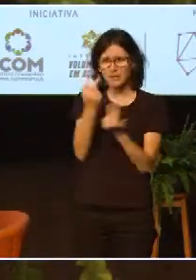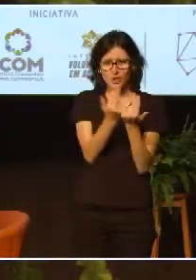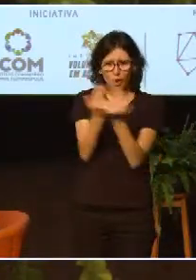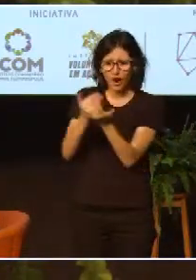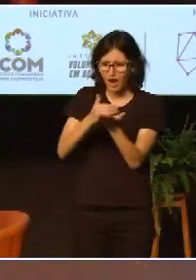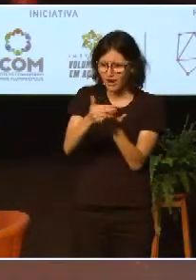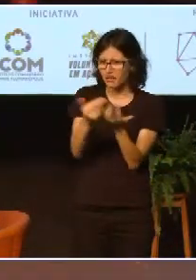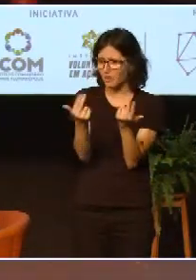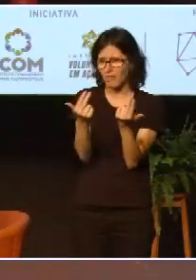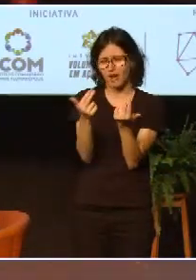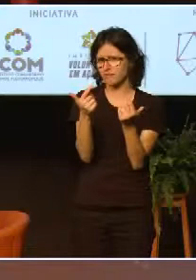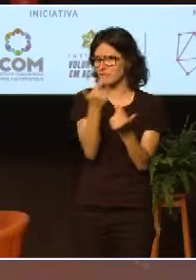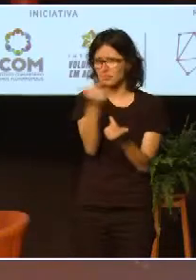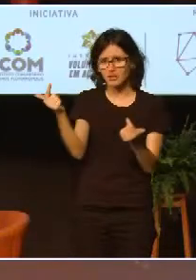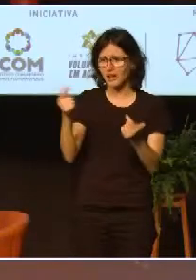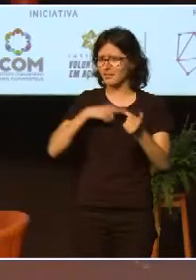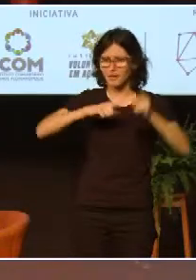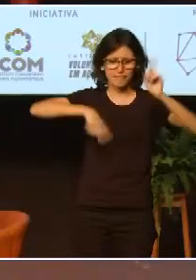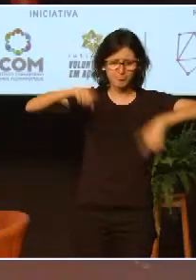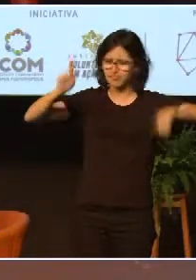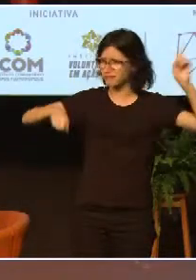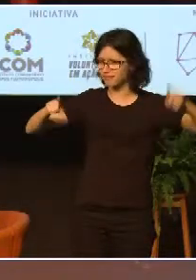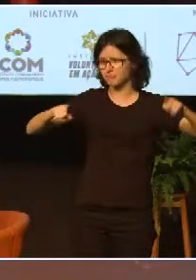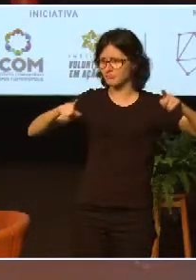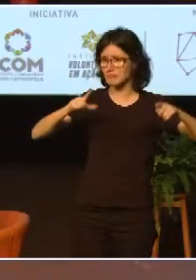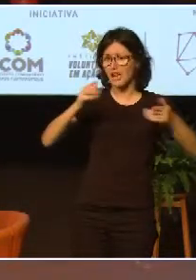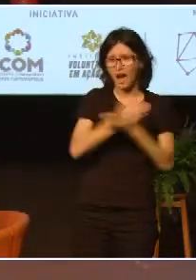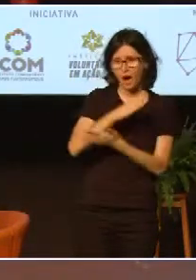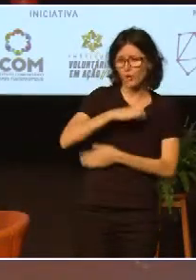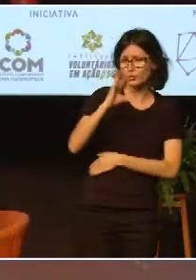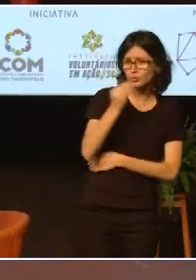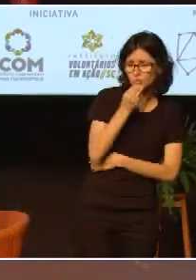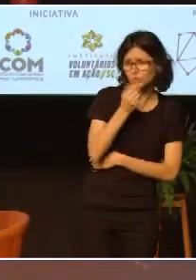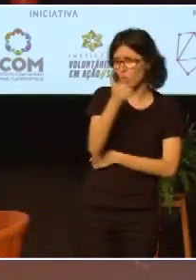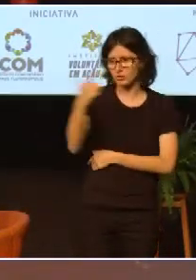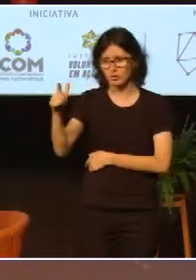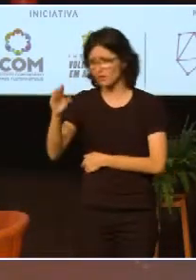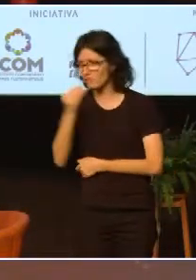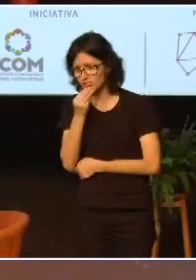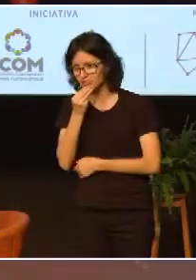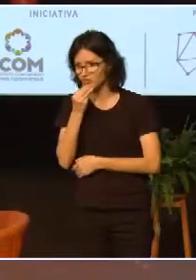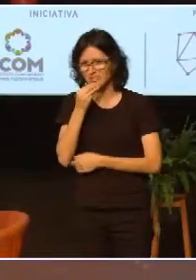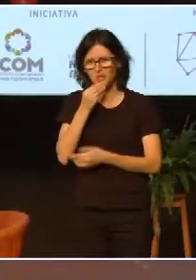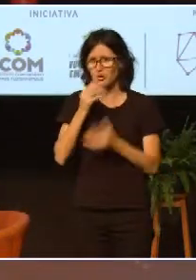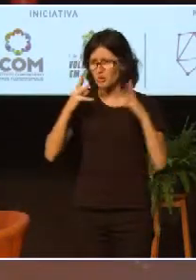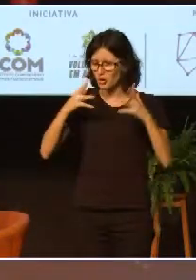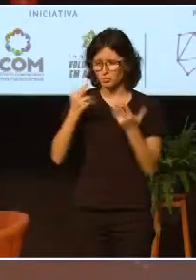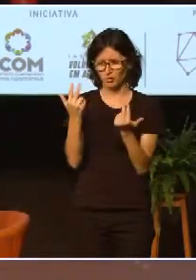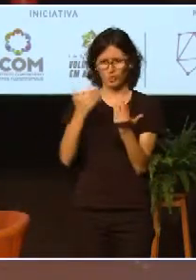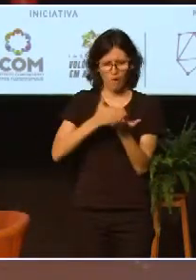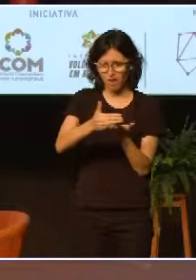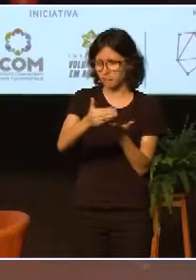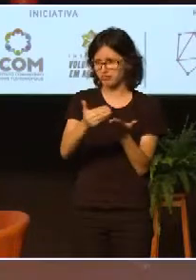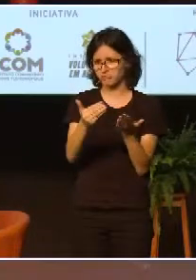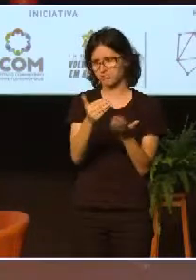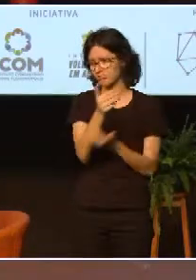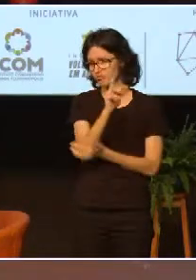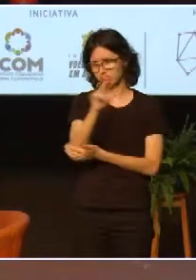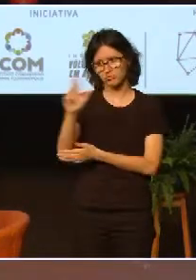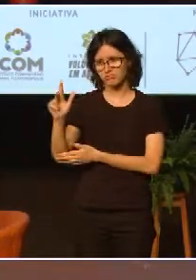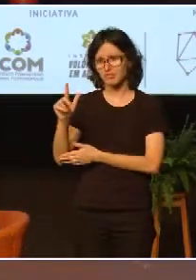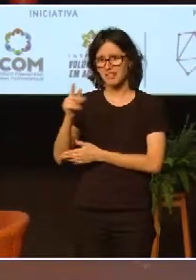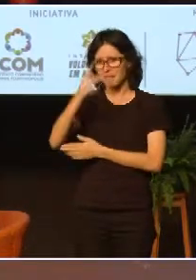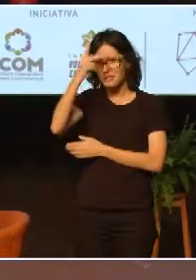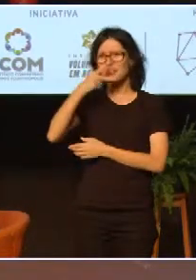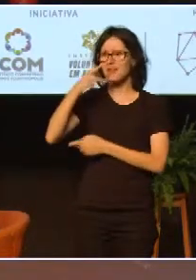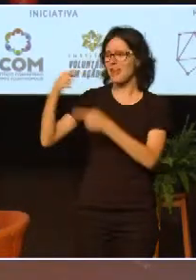partindo do mesmo lugar. Então, assim, para mim é muito duro as pessoas